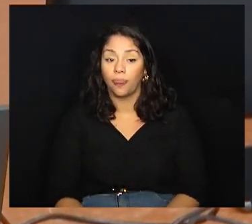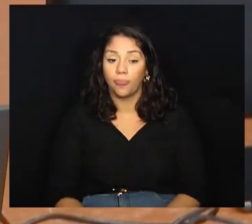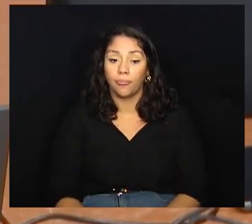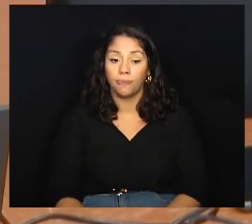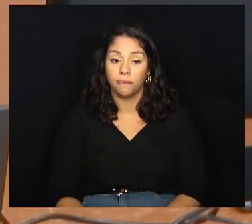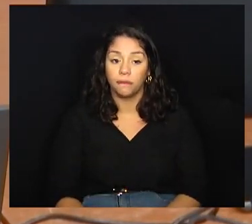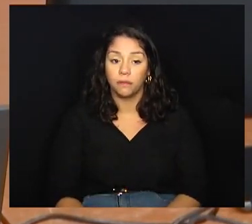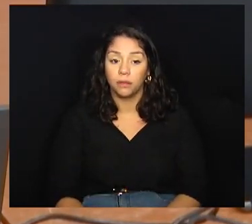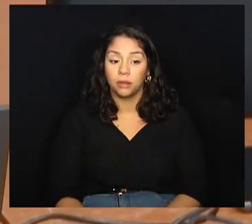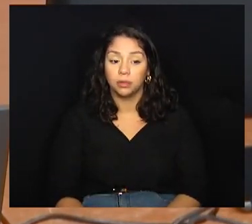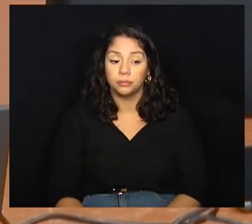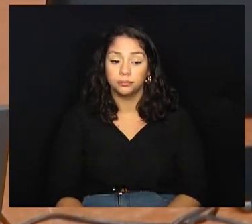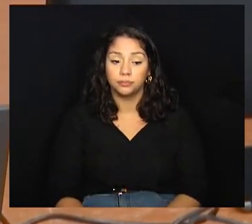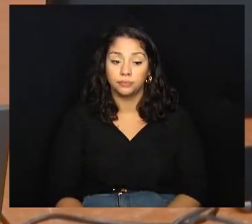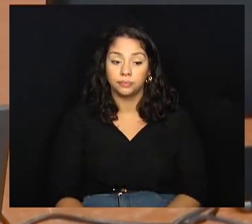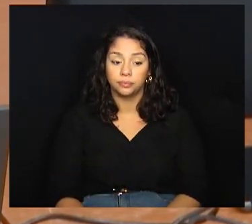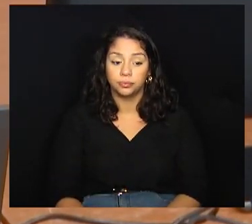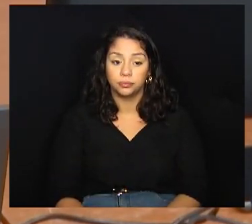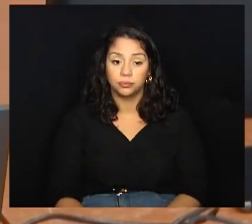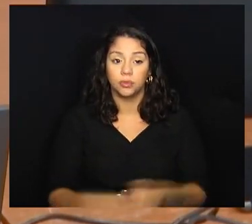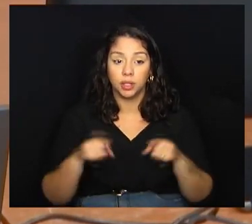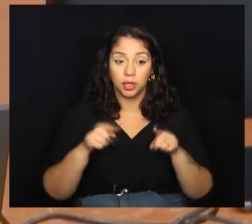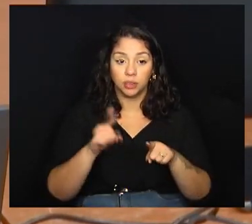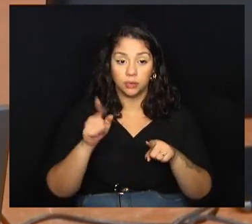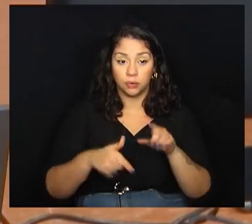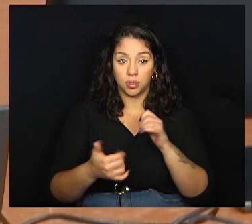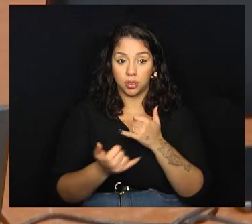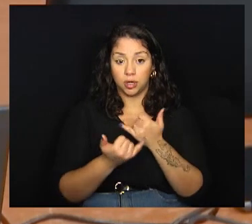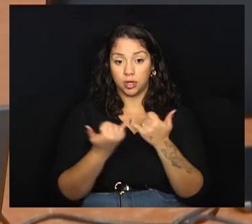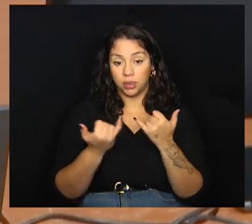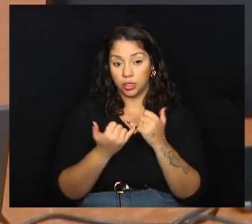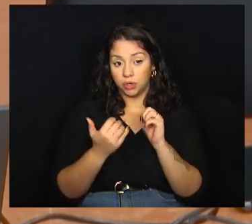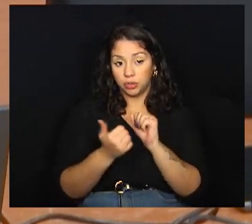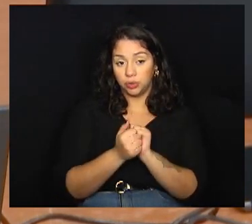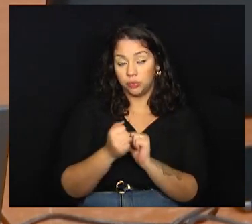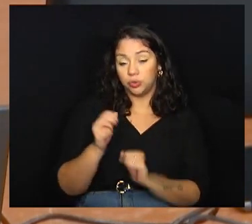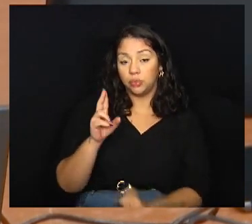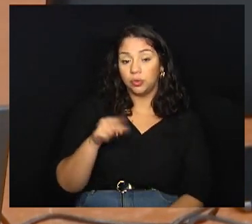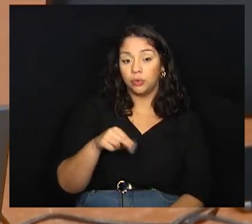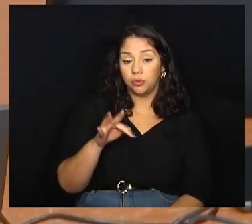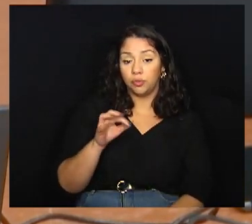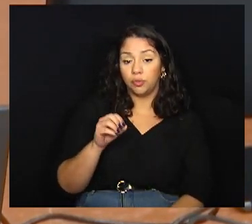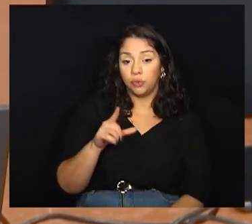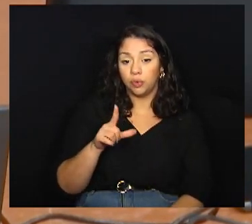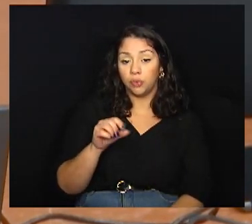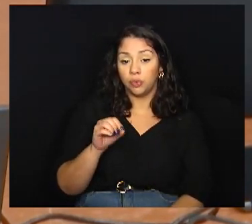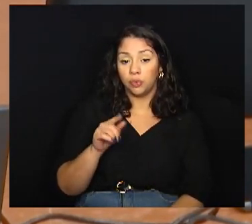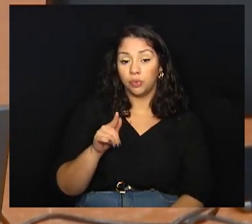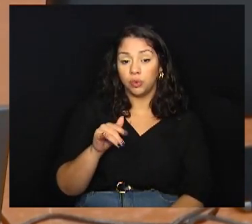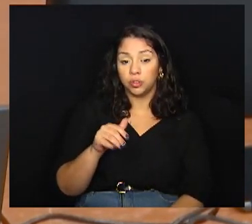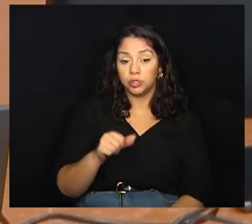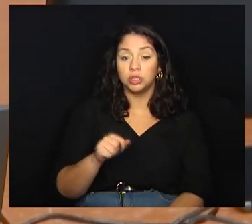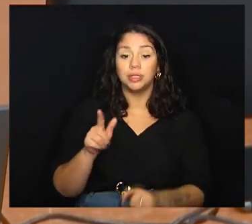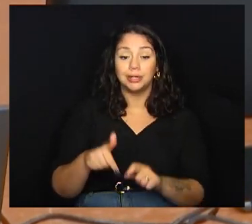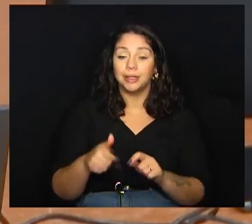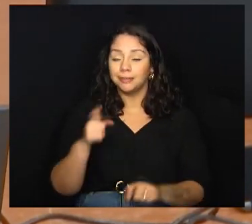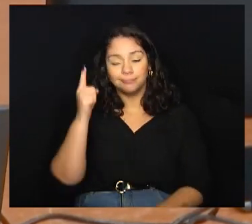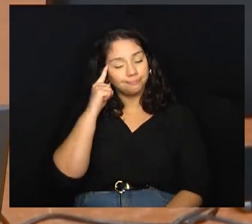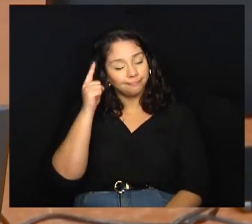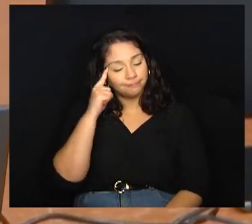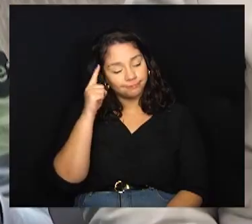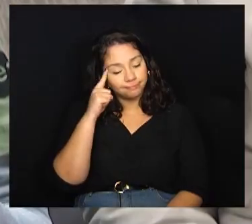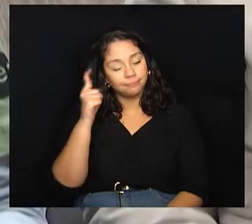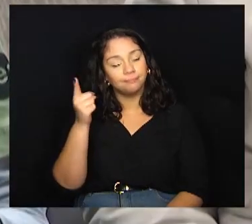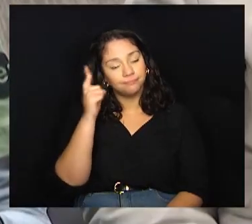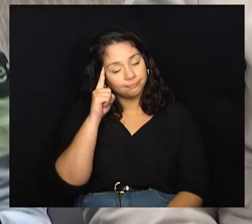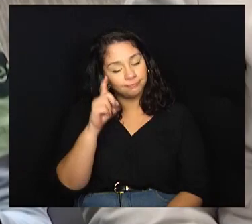vem junto com o Dia Internacional da Ufologia, que também é comemorado todo dia 24 de